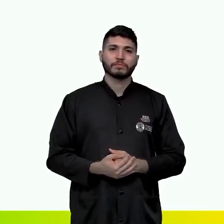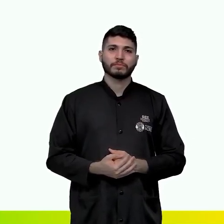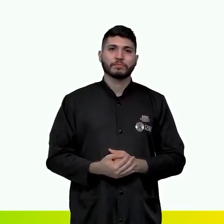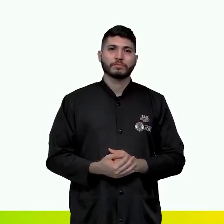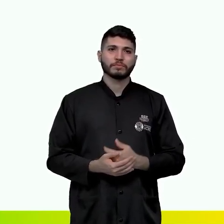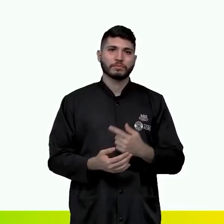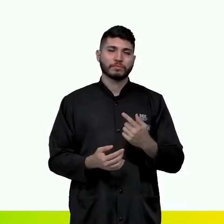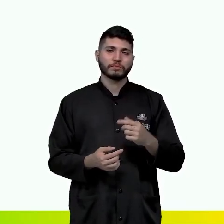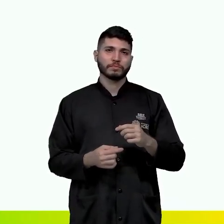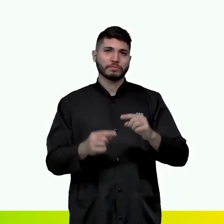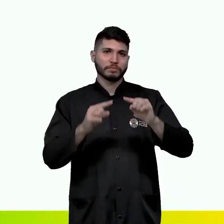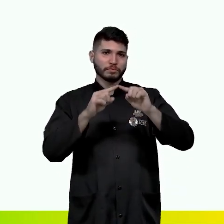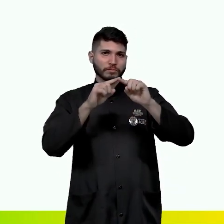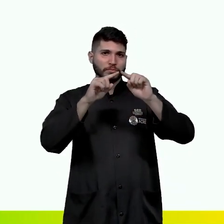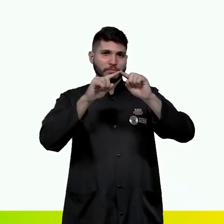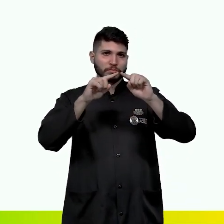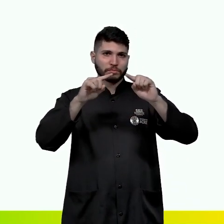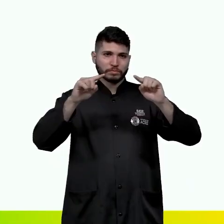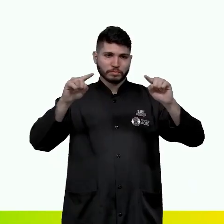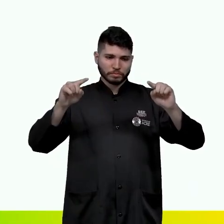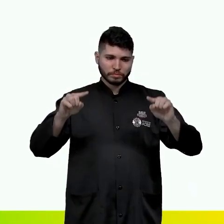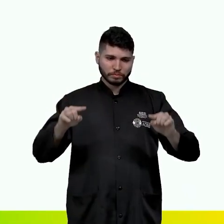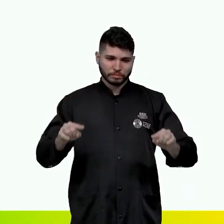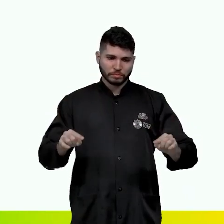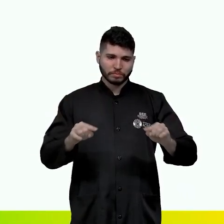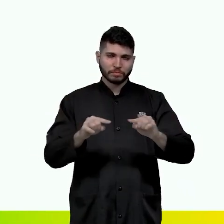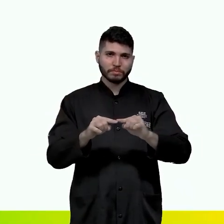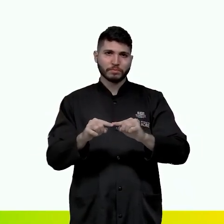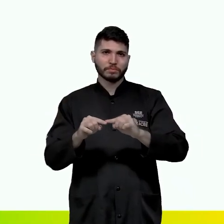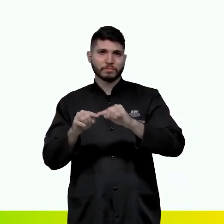retângulo, digamos de altura h,